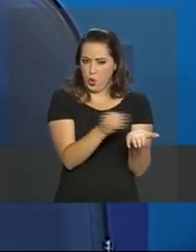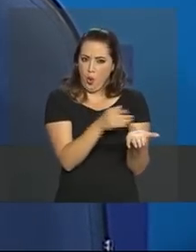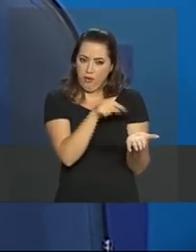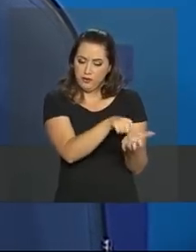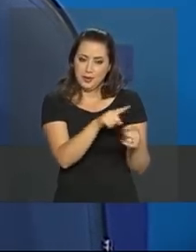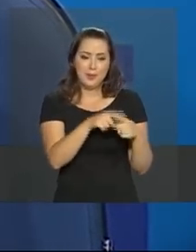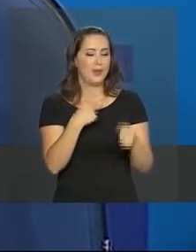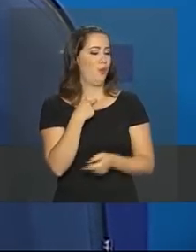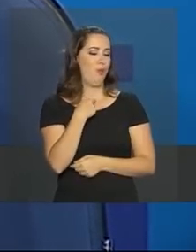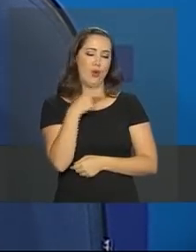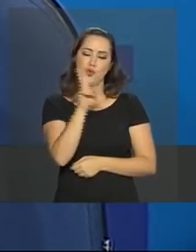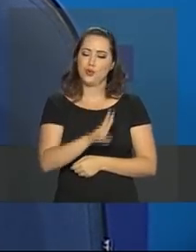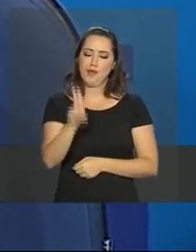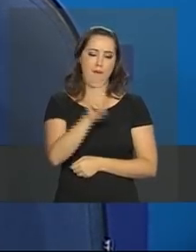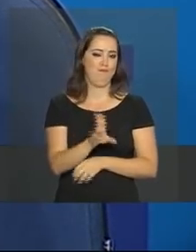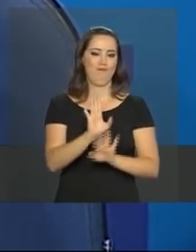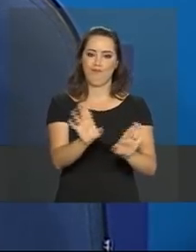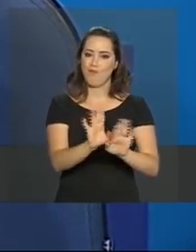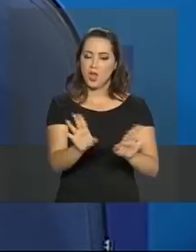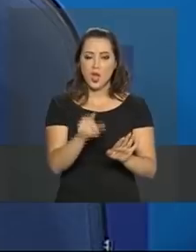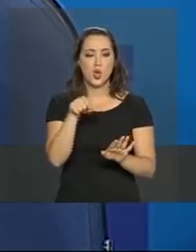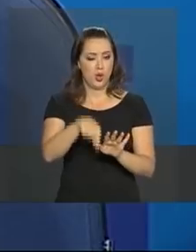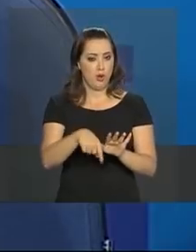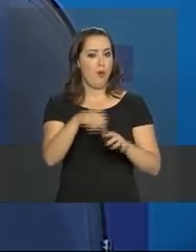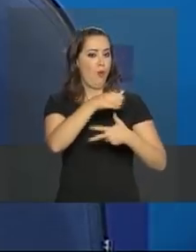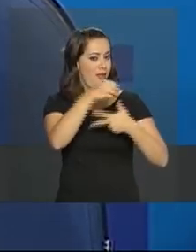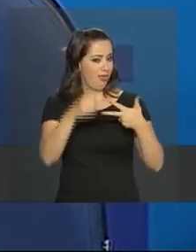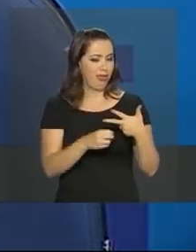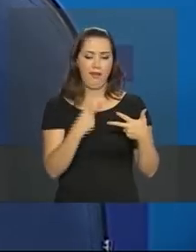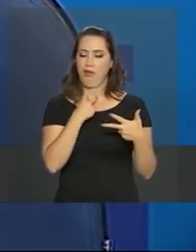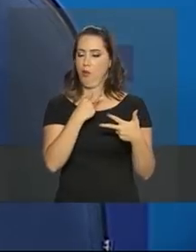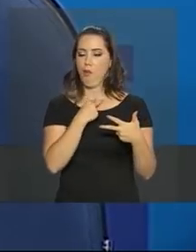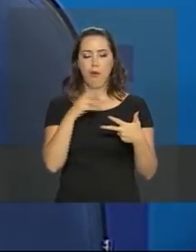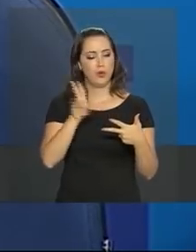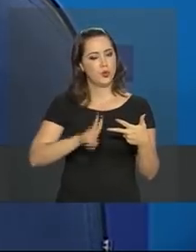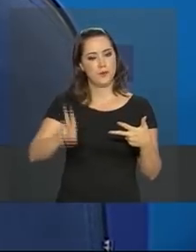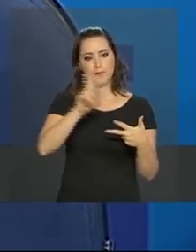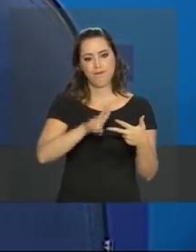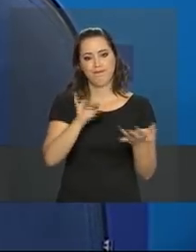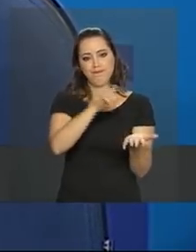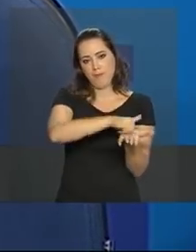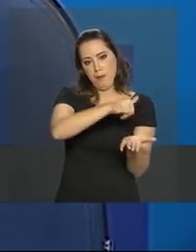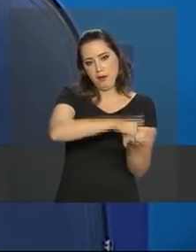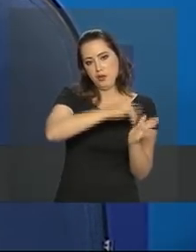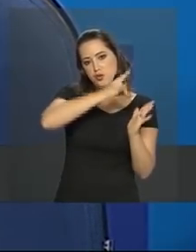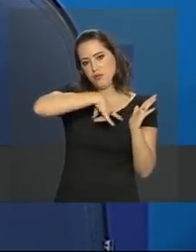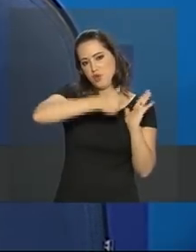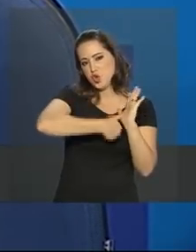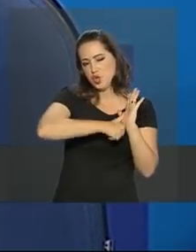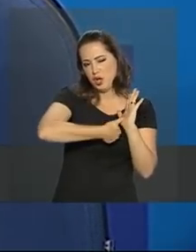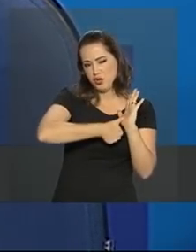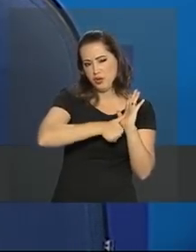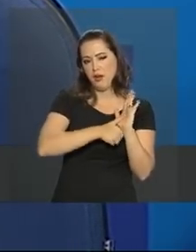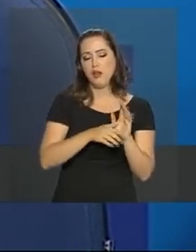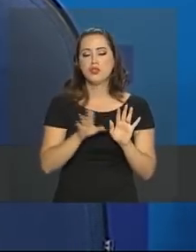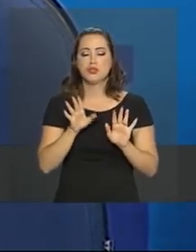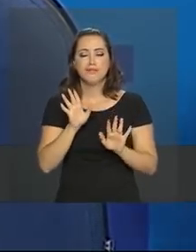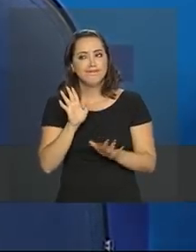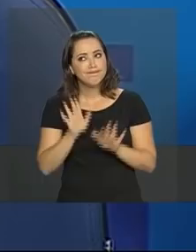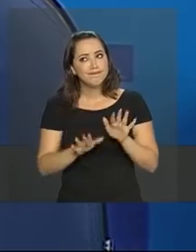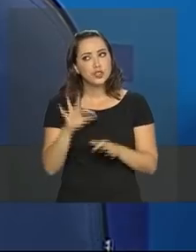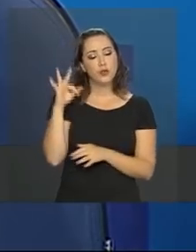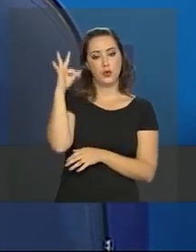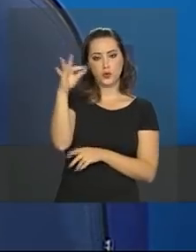poderá ser utilizada então ainda neste ano talvez no futuro de vamos nos preparar para isso não é ministro porque